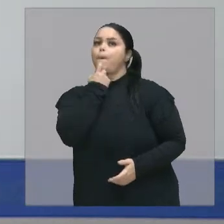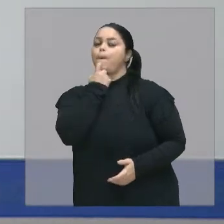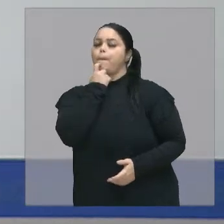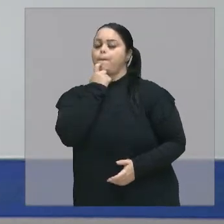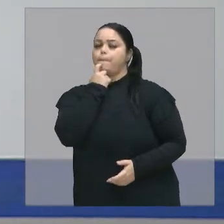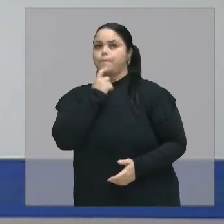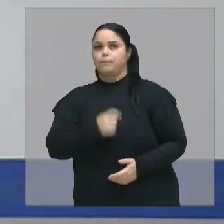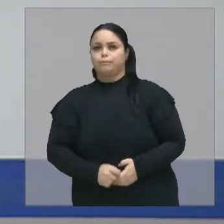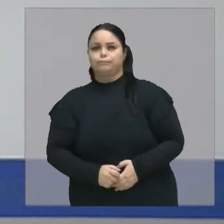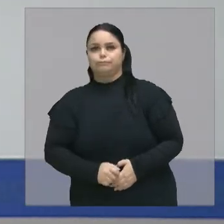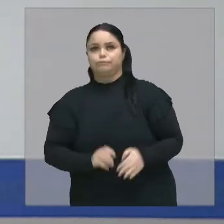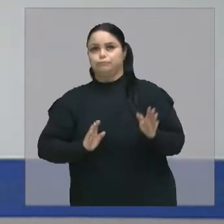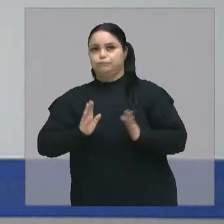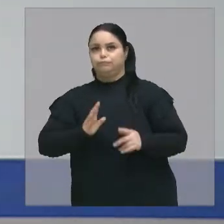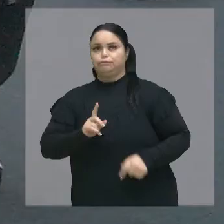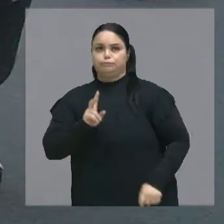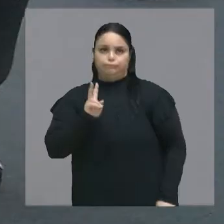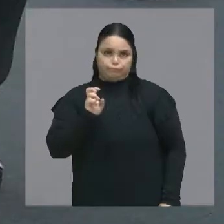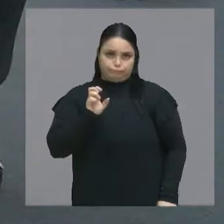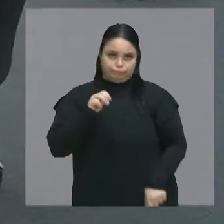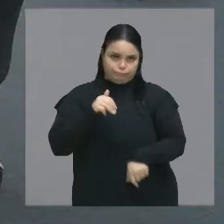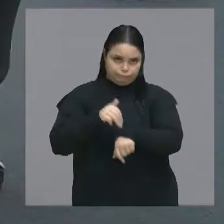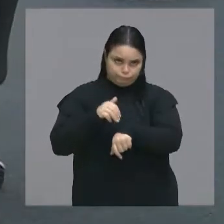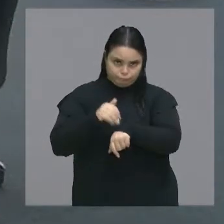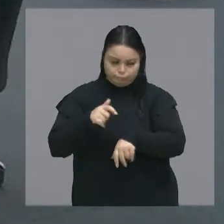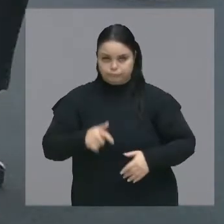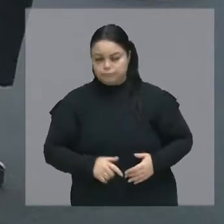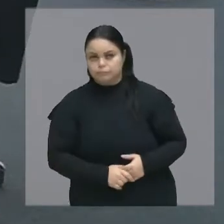Silvério, com tempo de 5 minutos.